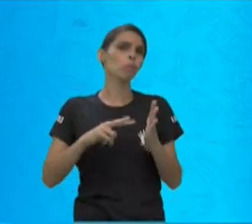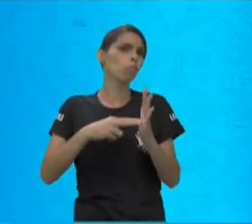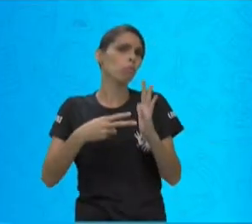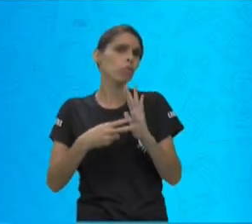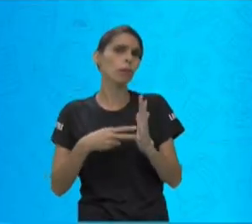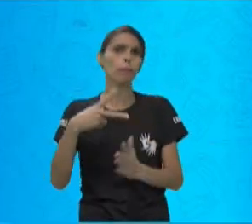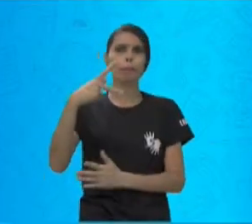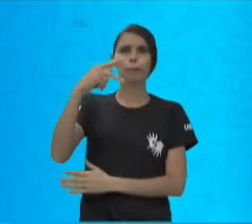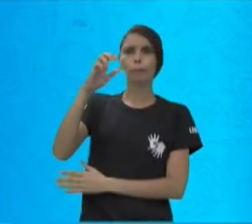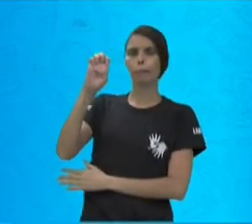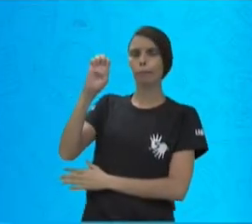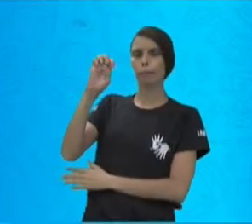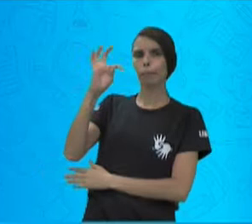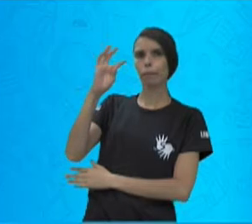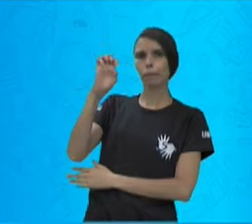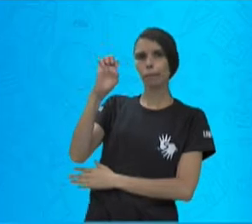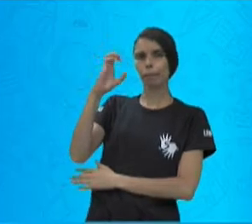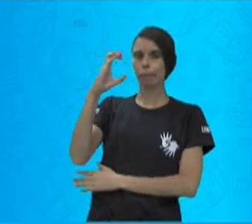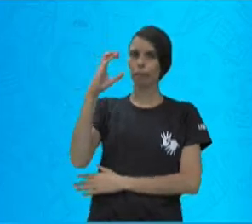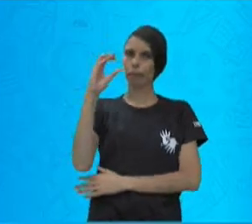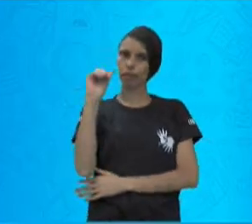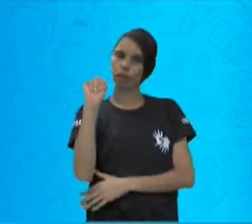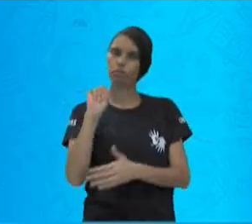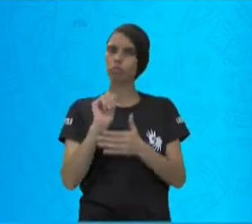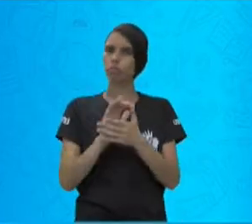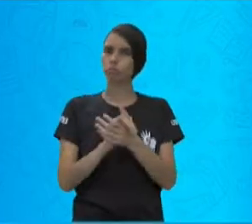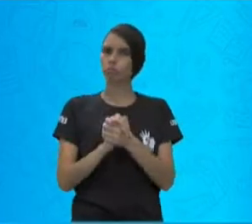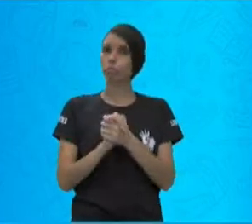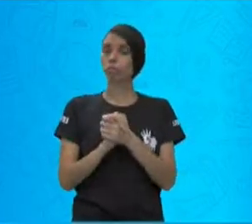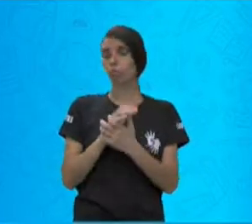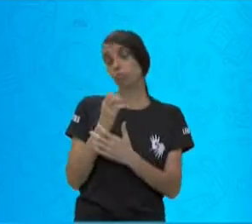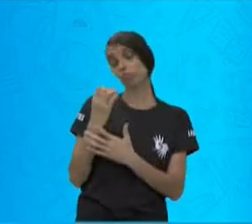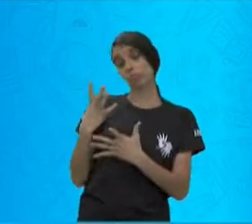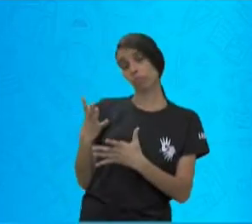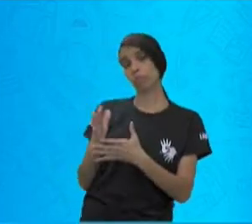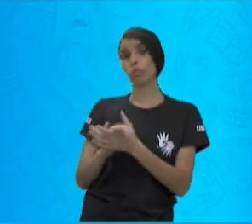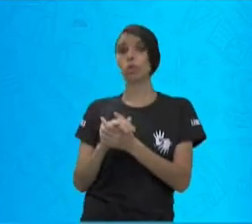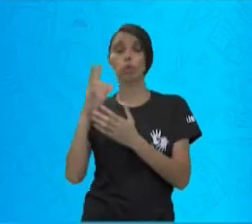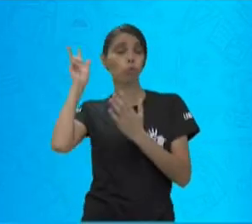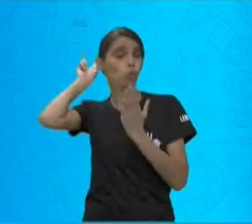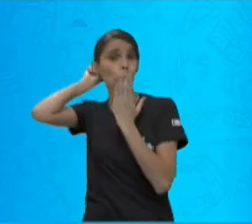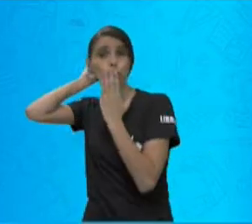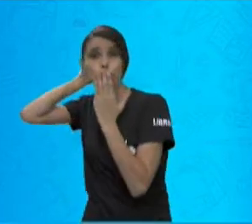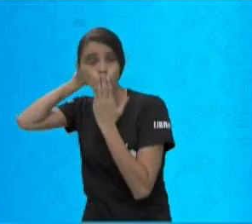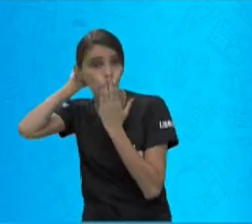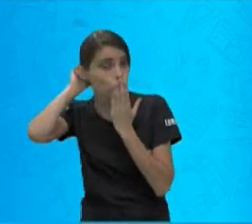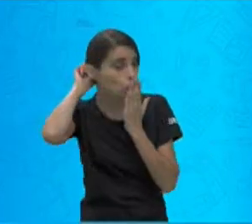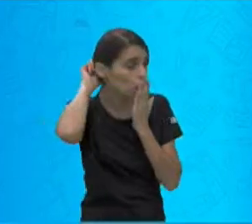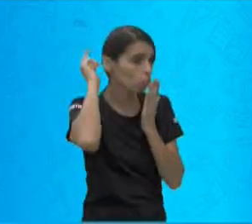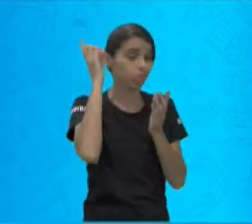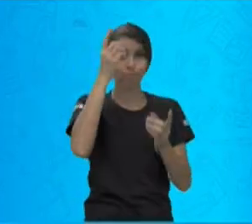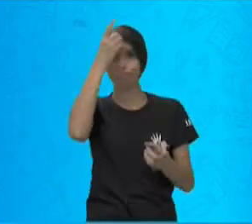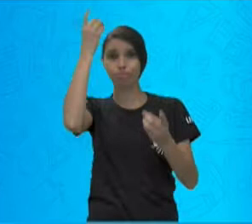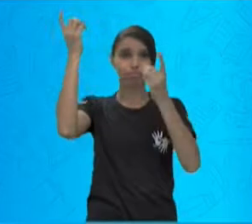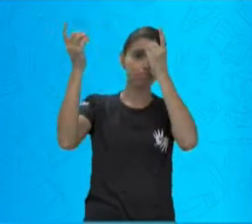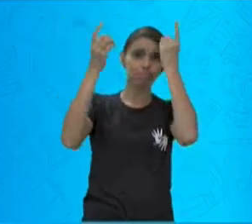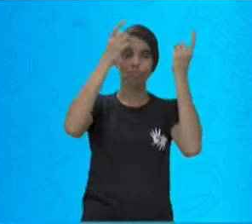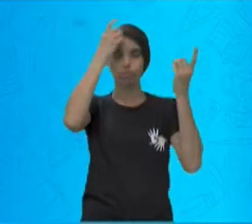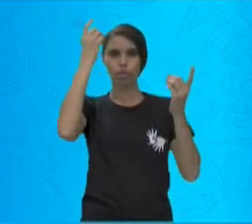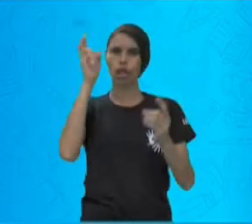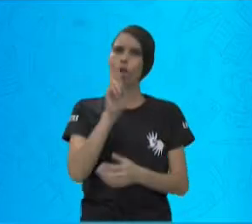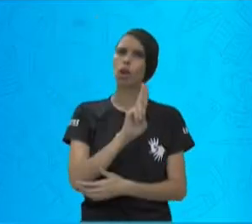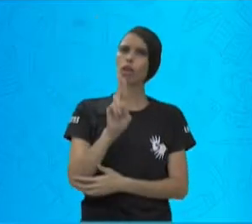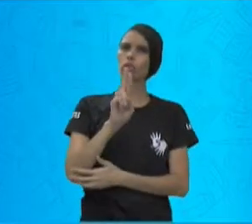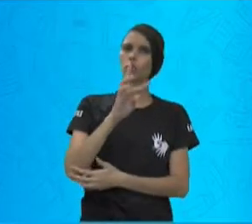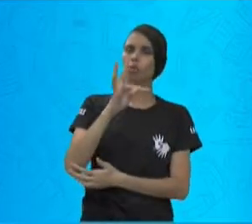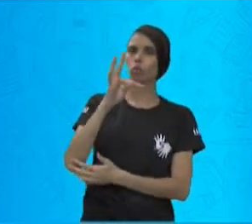peteca como foram os índios que inventaram o nome é tupi sendo peca